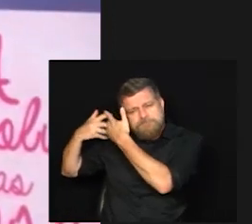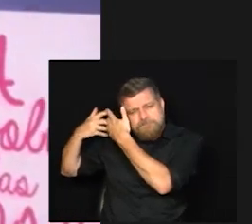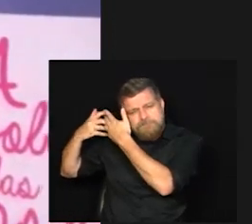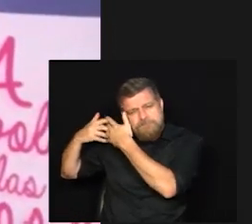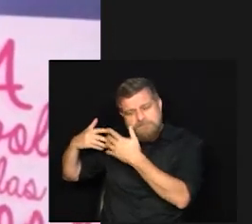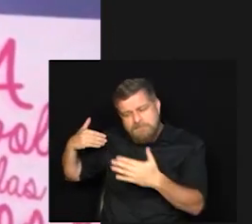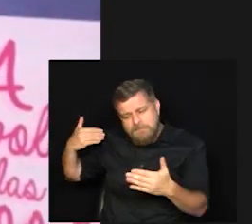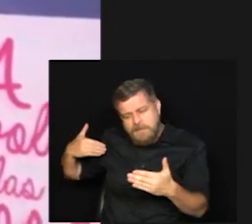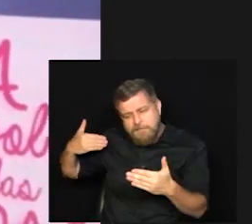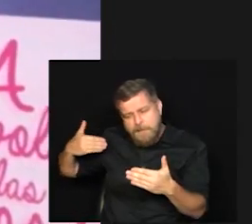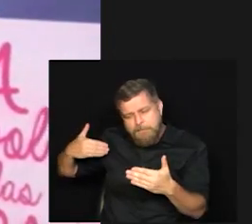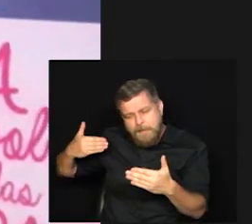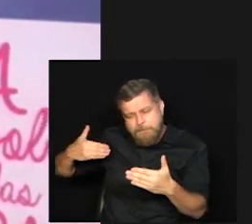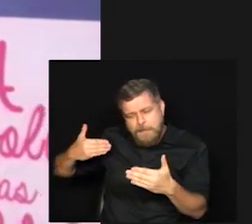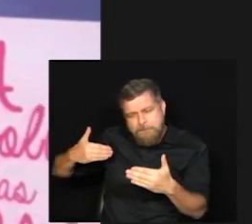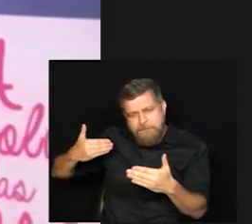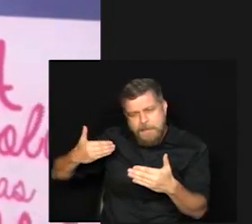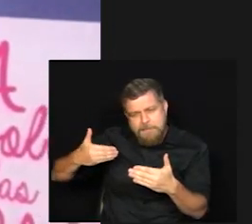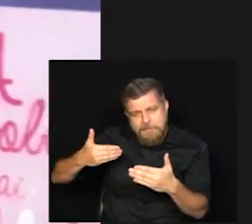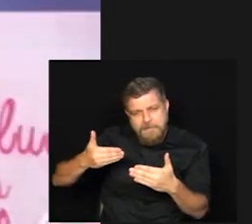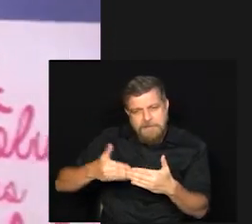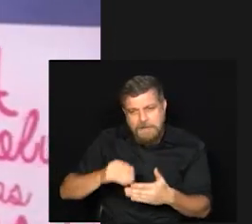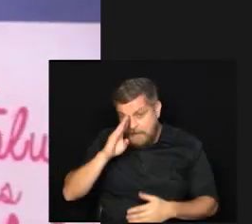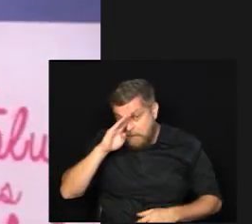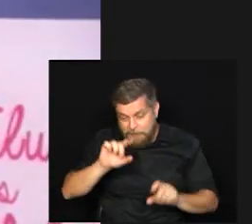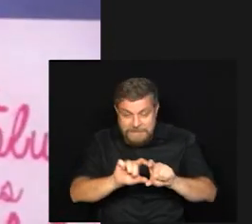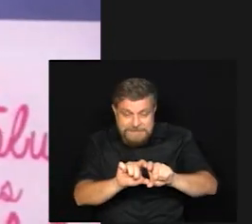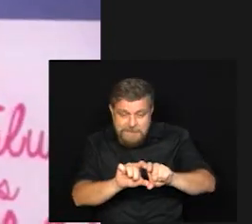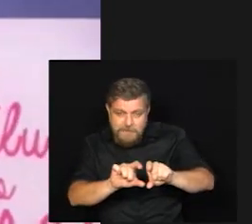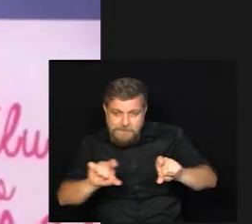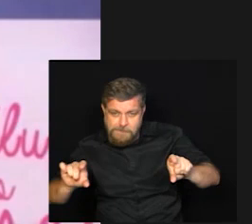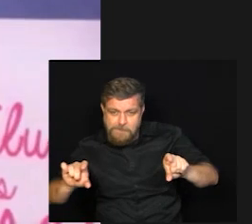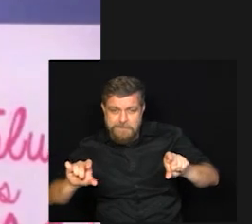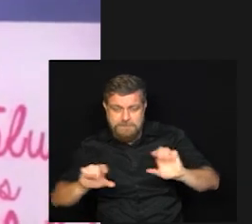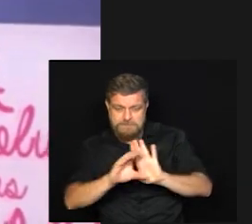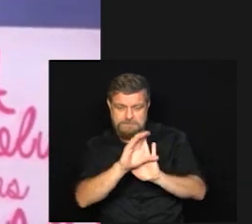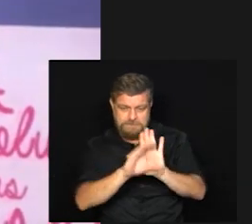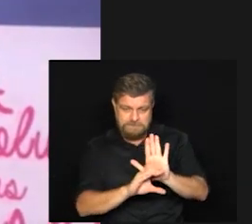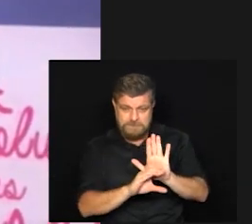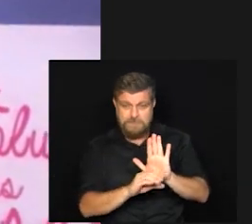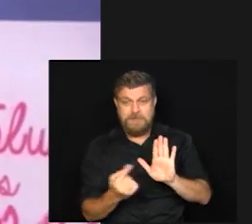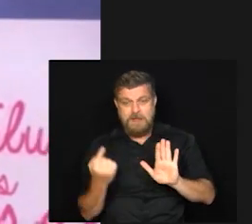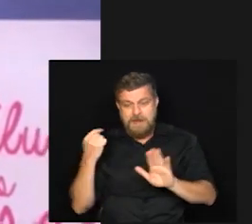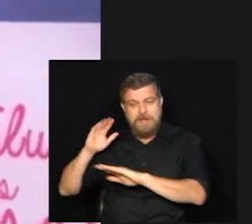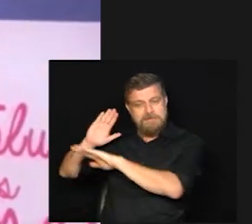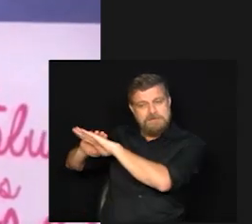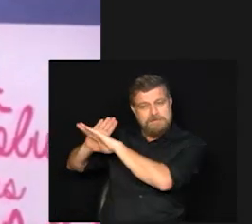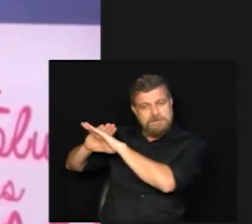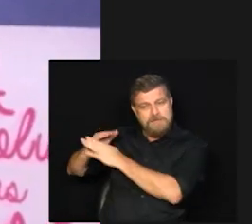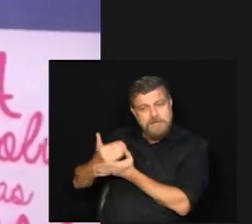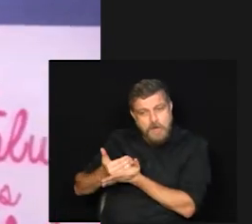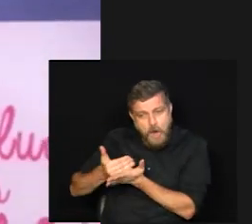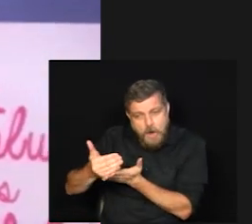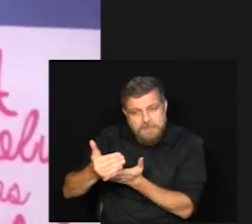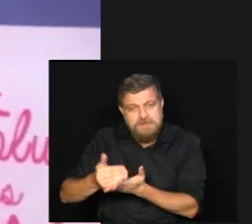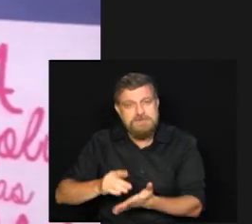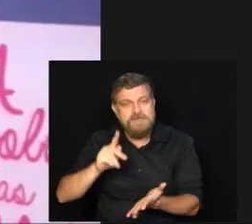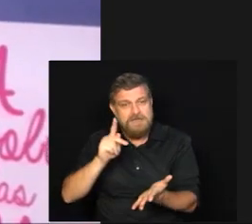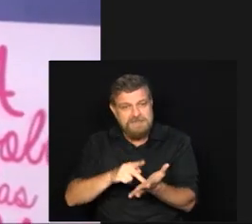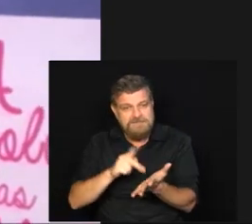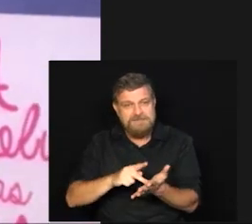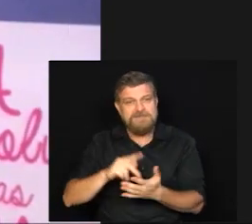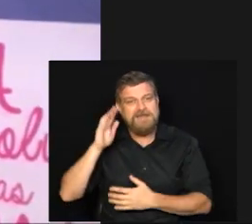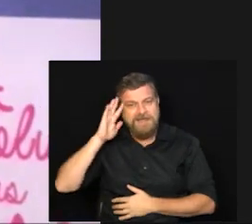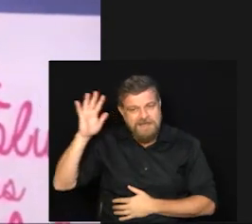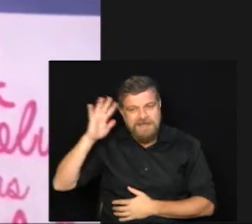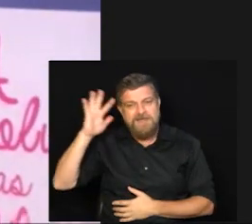decupando quais vão ser as linhas mestras do livro. Então, a gente fez tudo isso lá no começo e realmente foi esse o pensamento